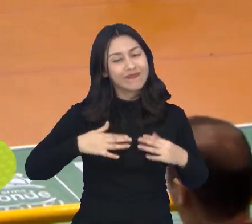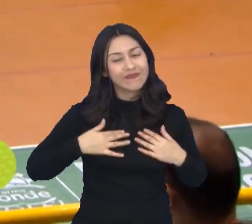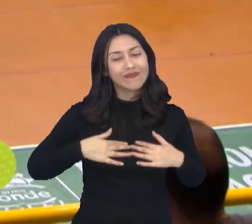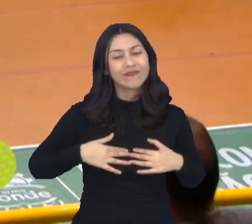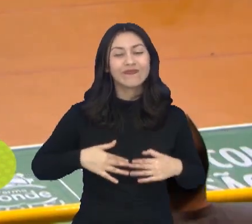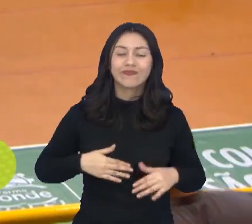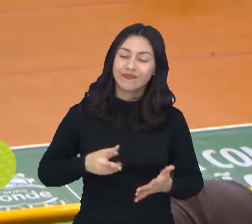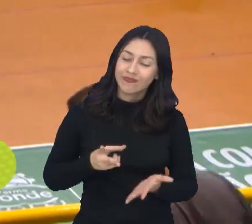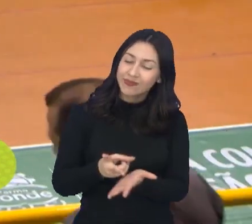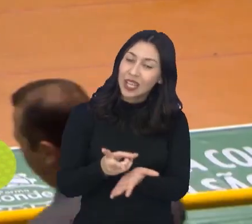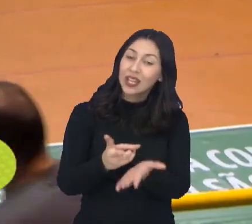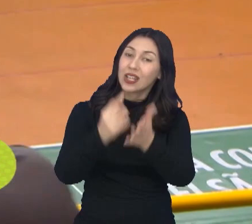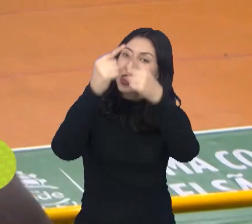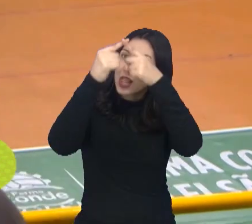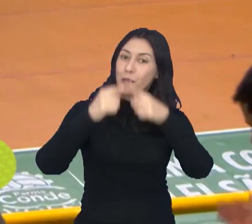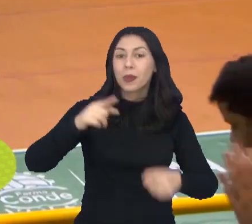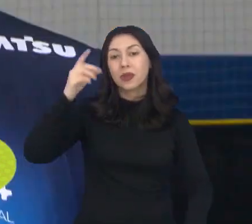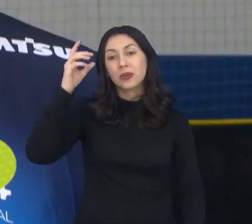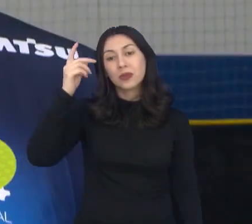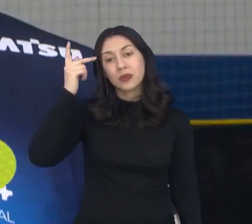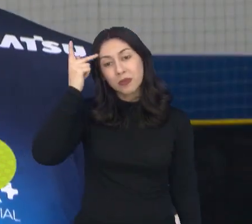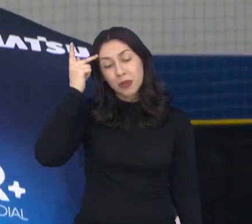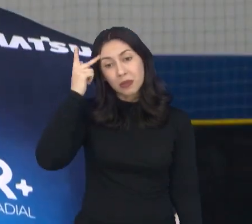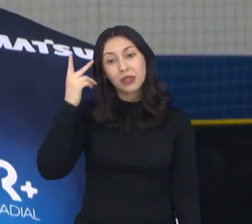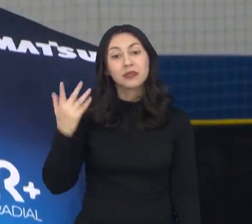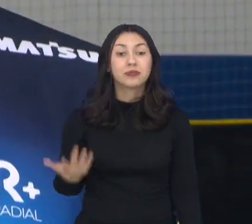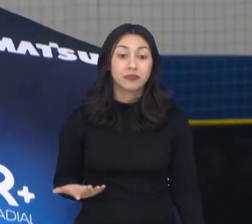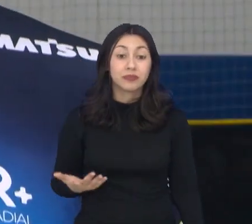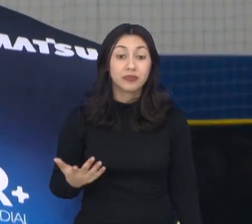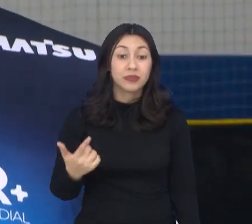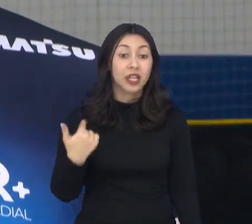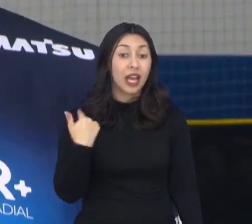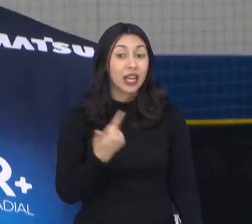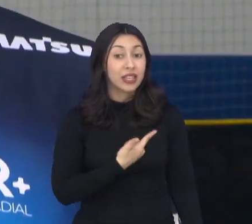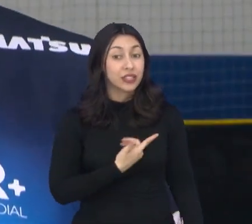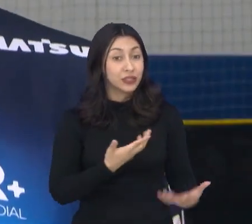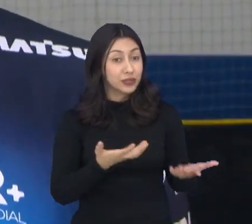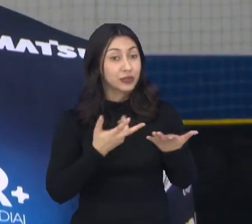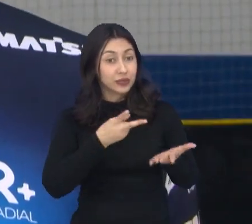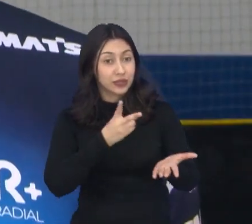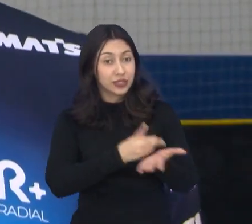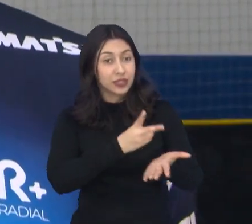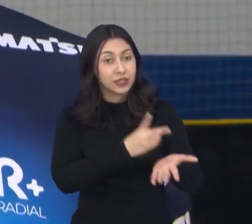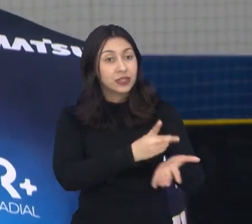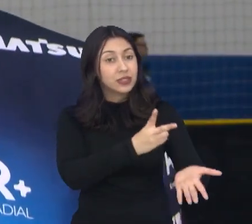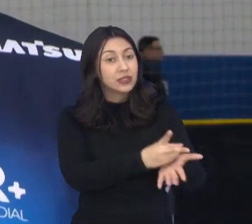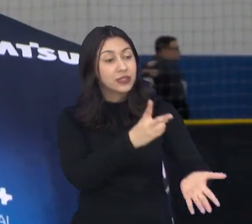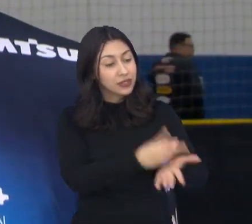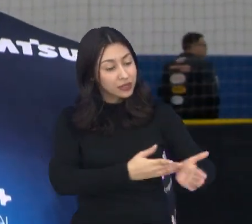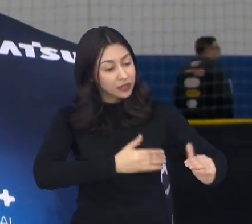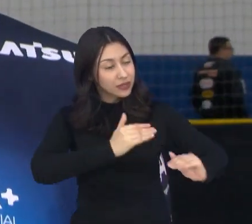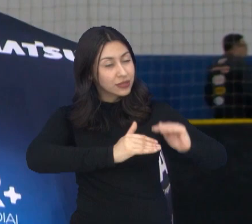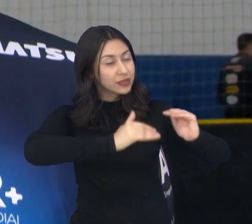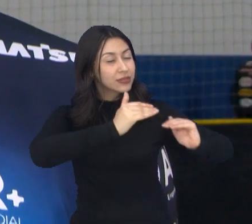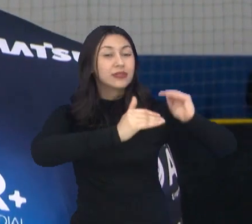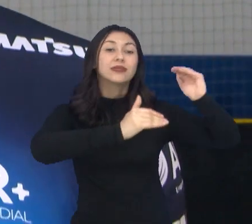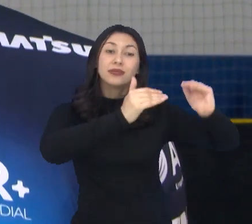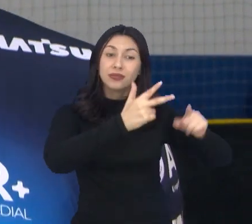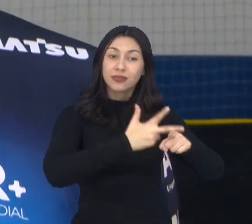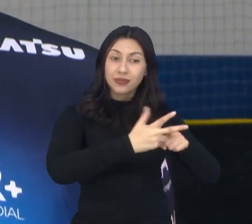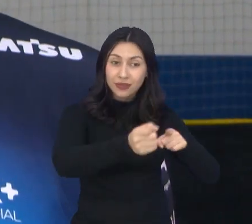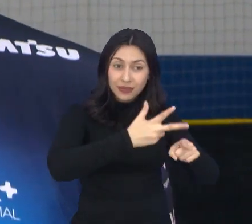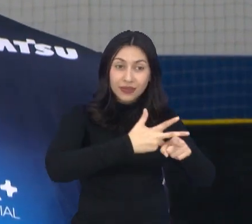a sequência do Campeonato Paulista. A gente pretende manter assim, né, o ritmo, manter ali vindo com as